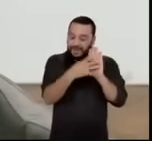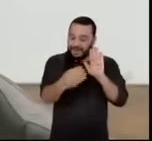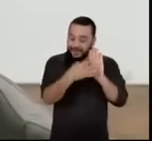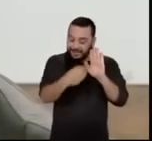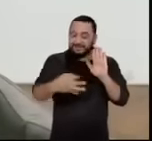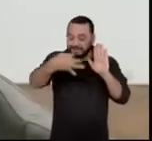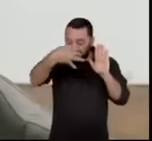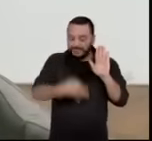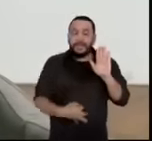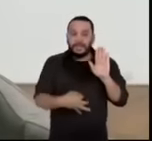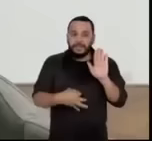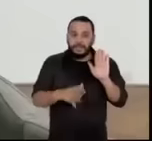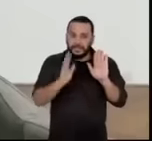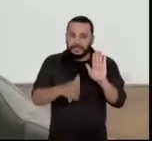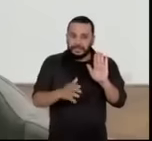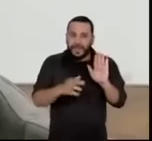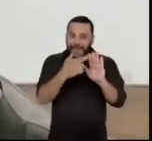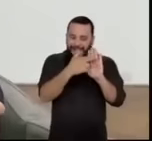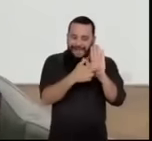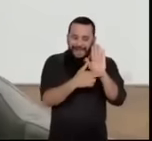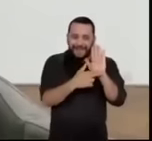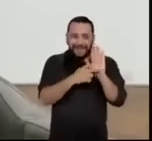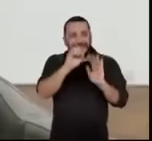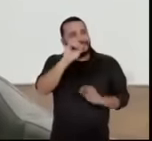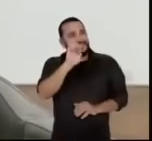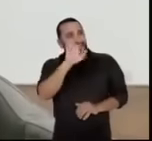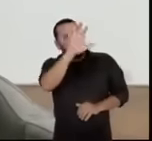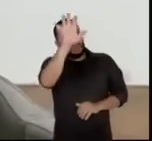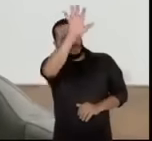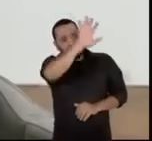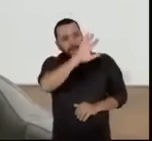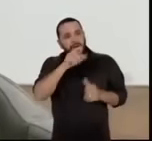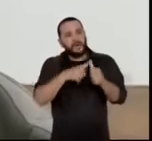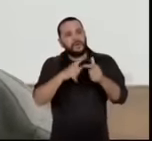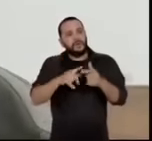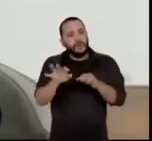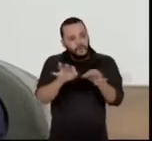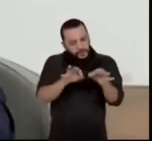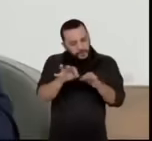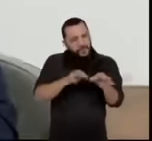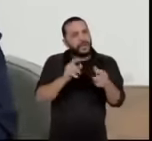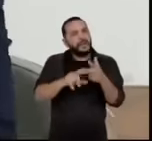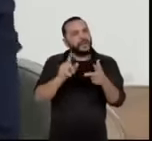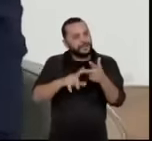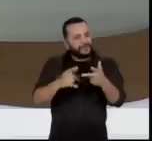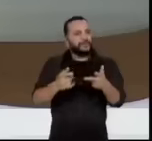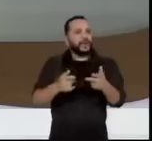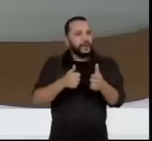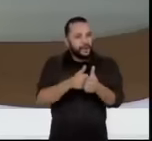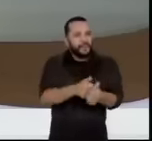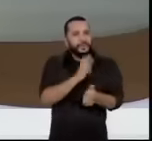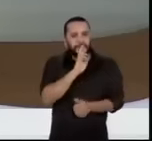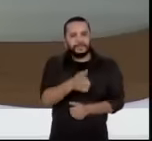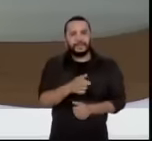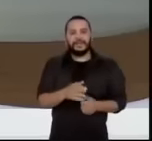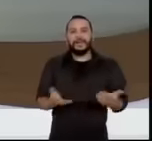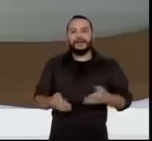mais aprimorada, com critérios regionais, sinergia dos projetos, acompanhamento de resultado, enfim. Finalmente, Daniel